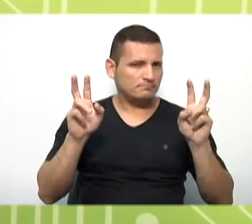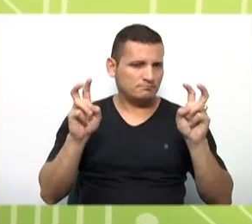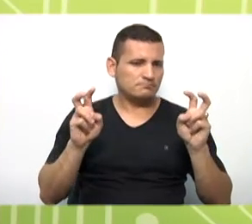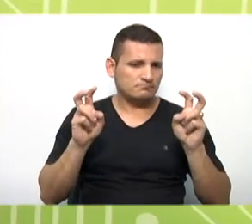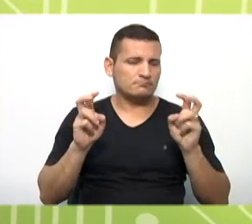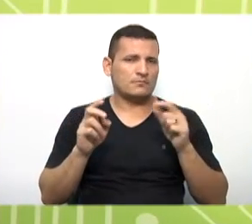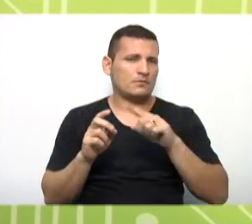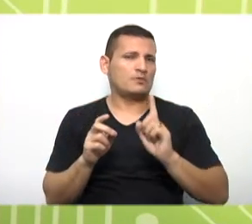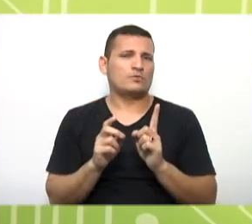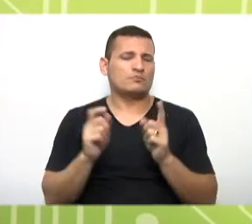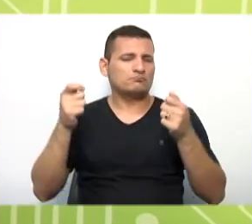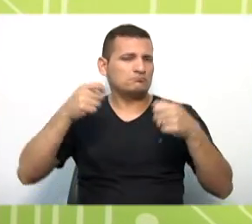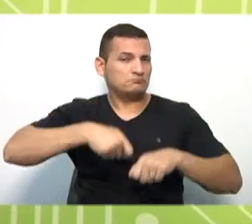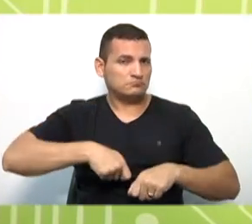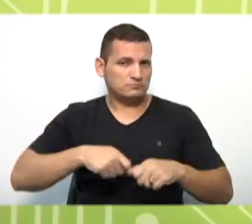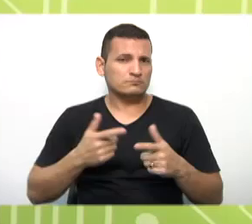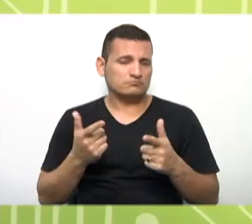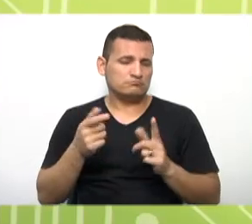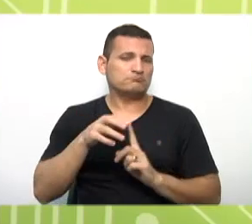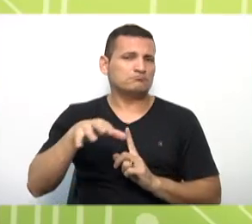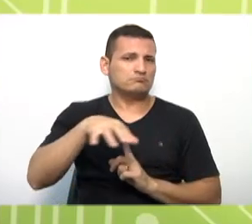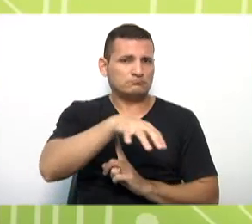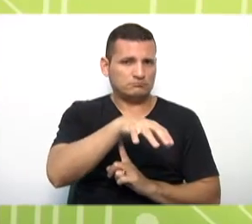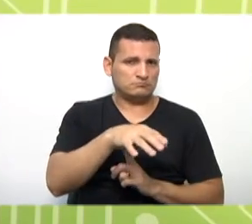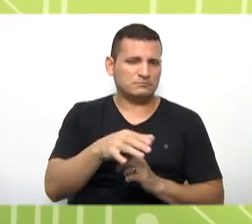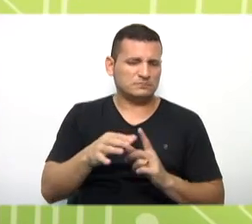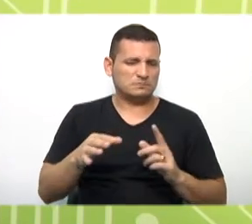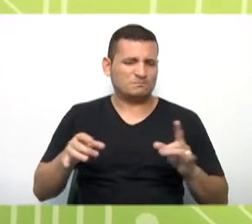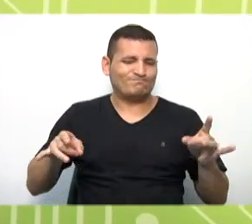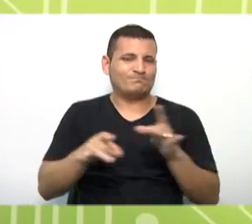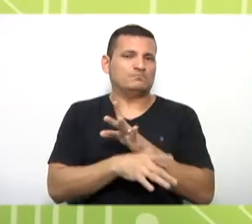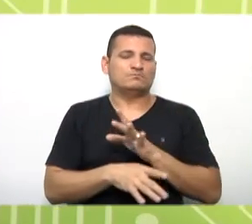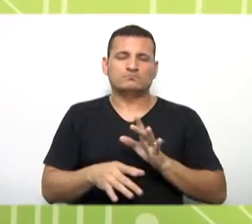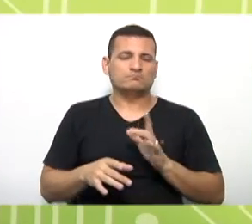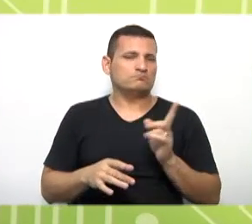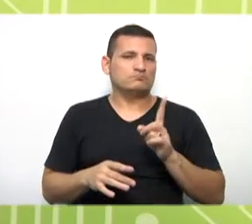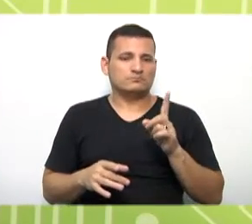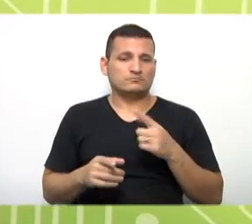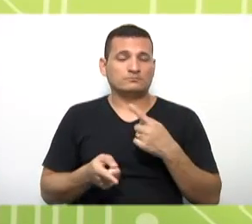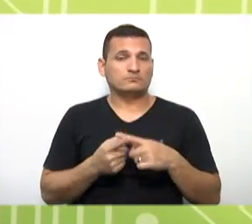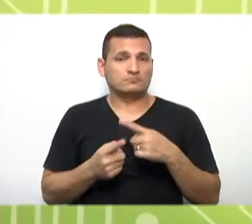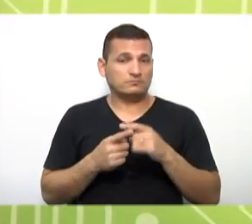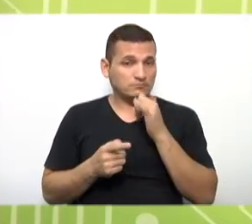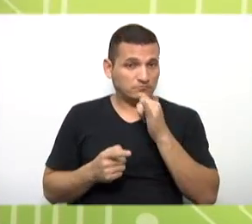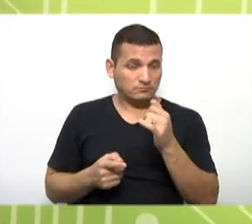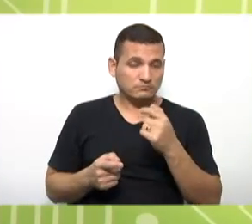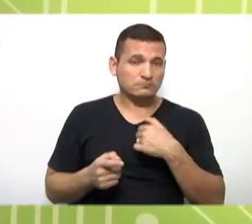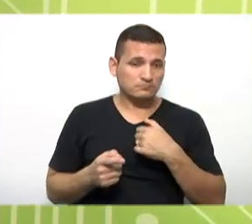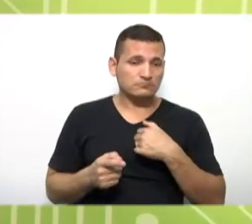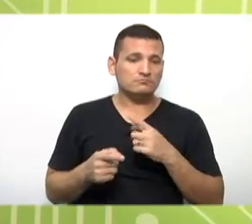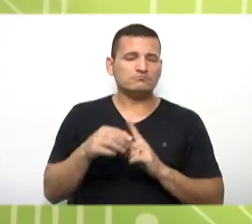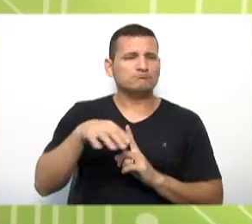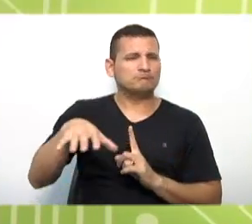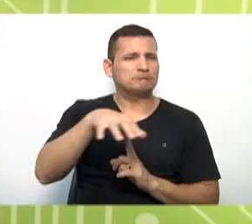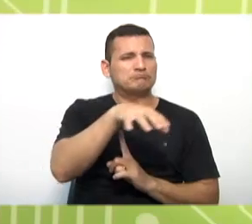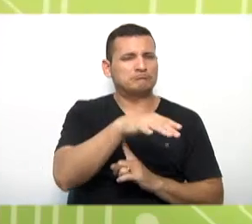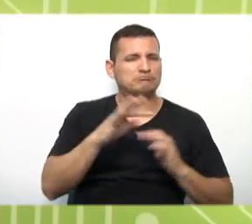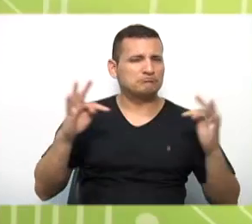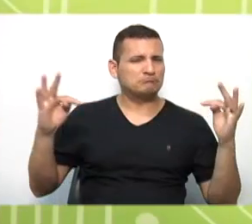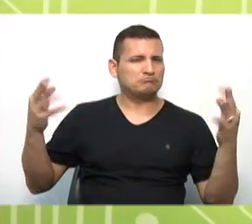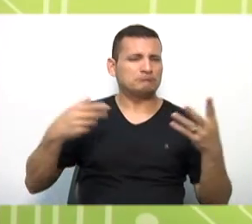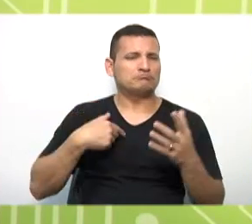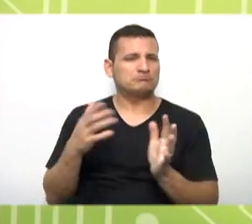não vai ser possível descentralizar ele totalmente. Porque se eu descentralizo tudo para a